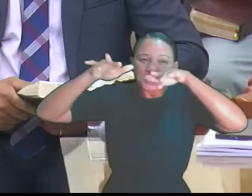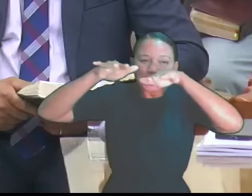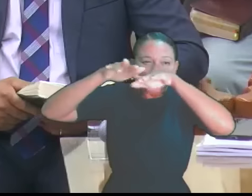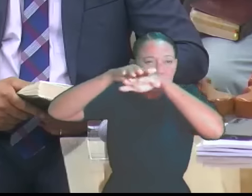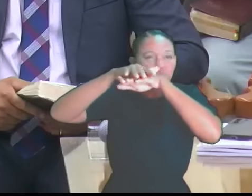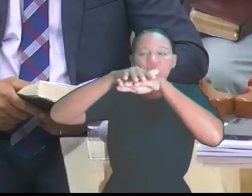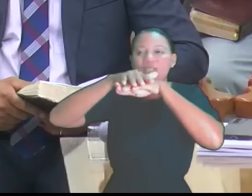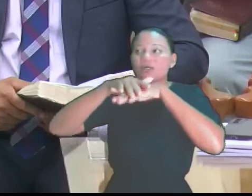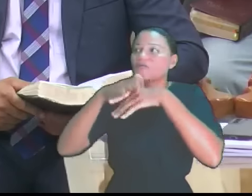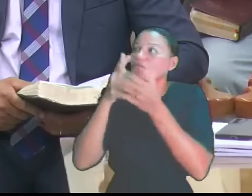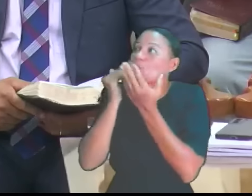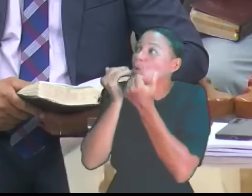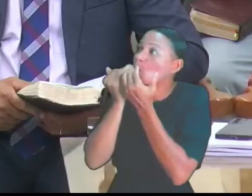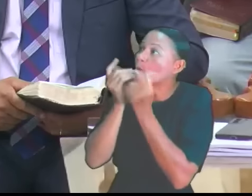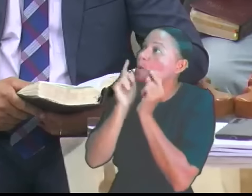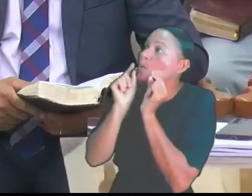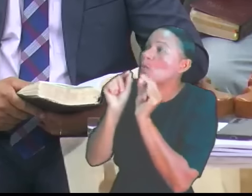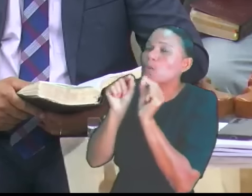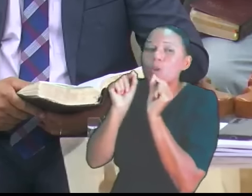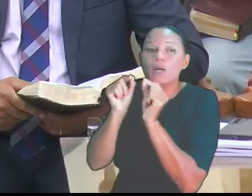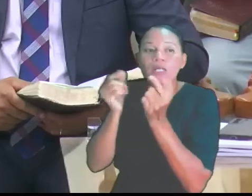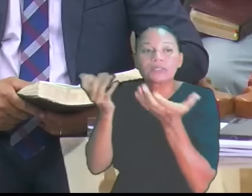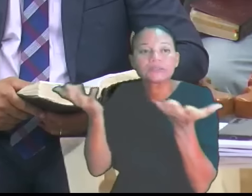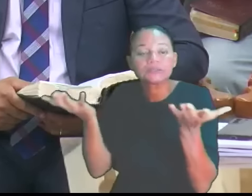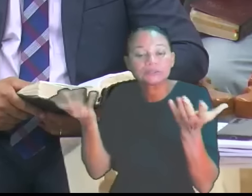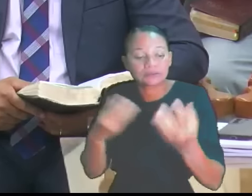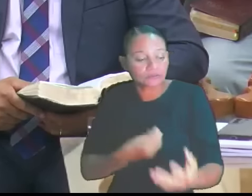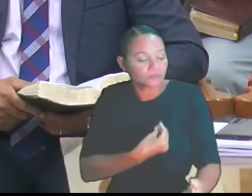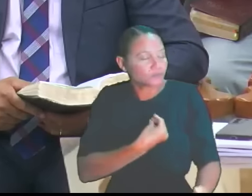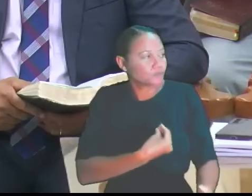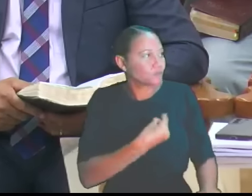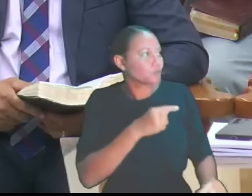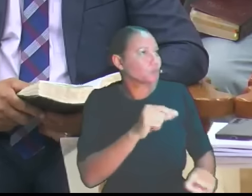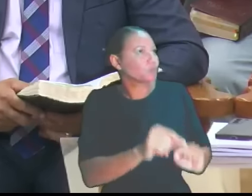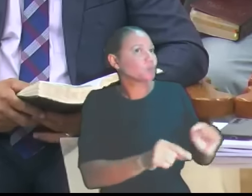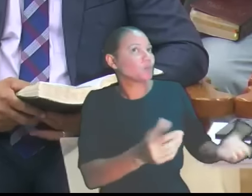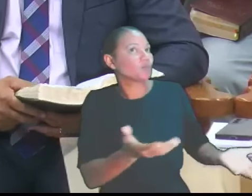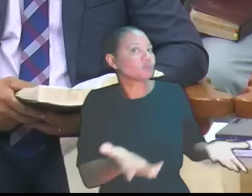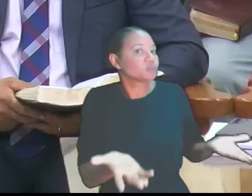eu vou comer o quê? Eu vou viver do quê?